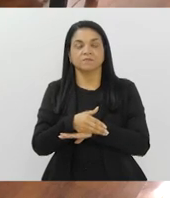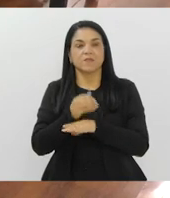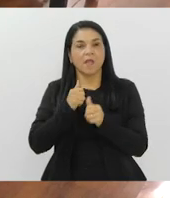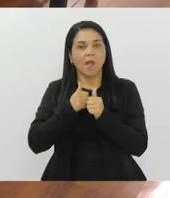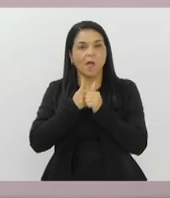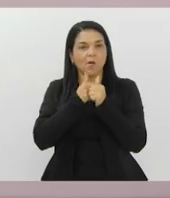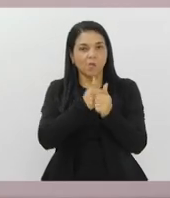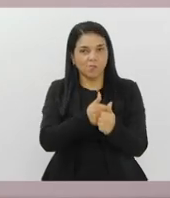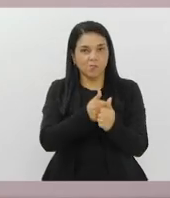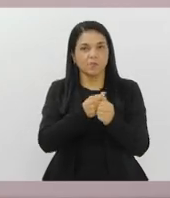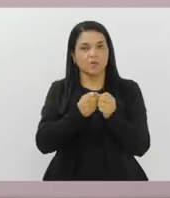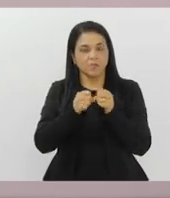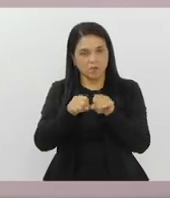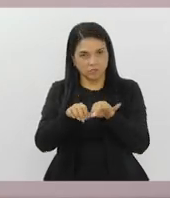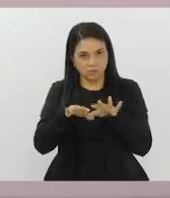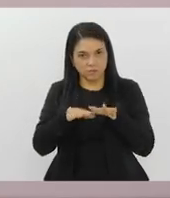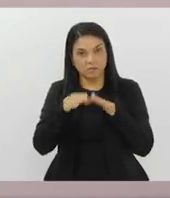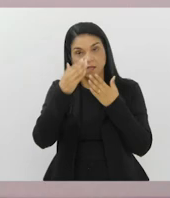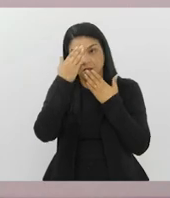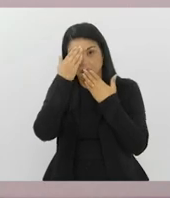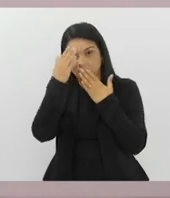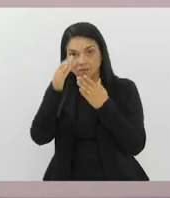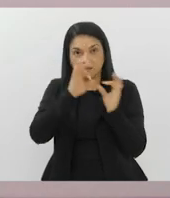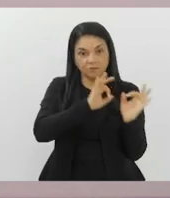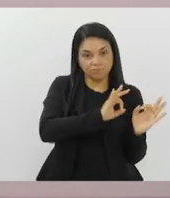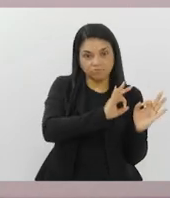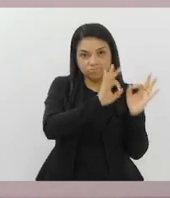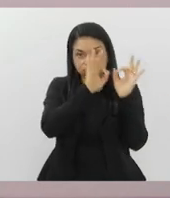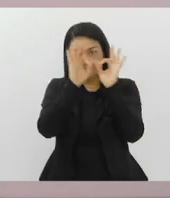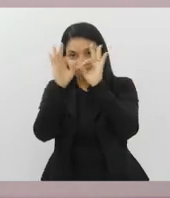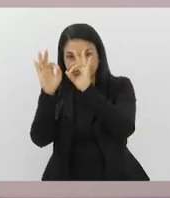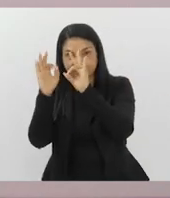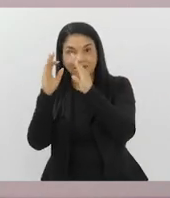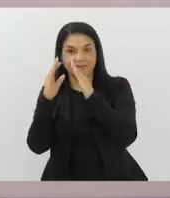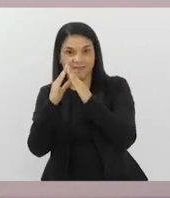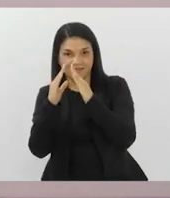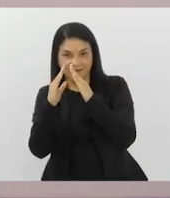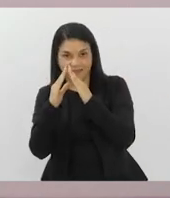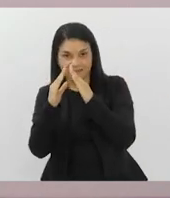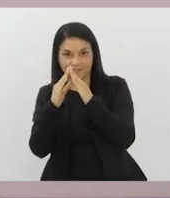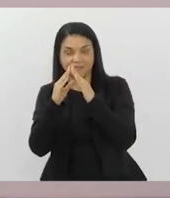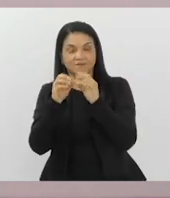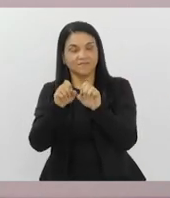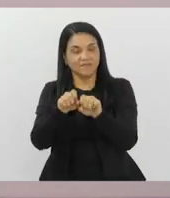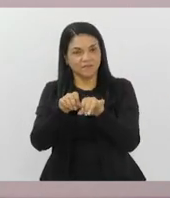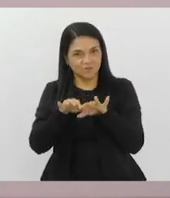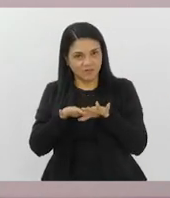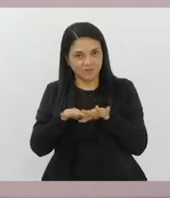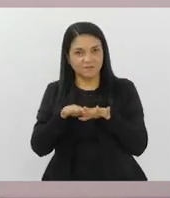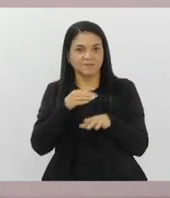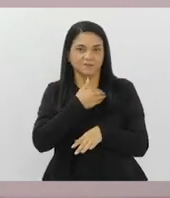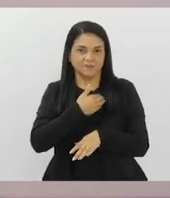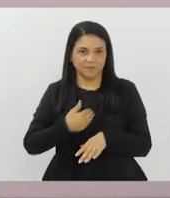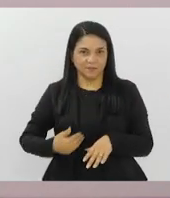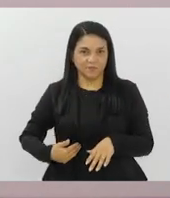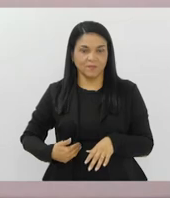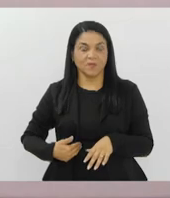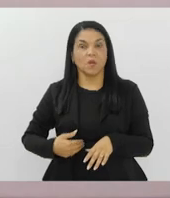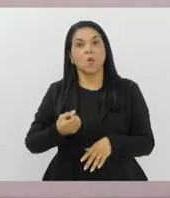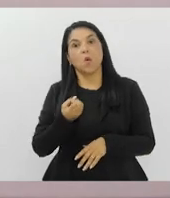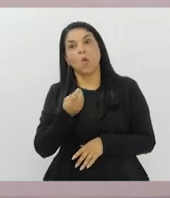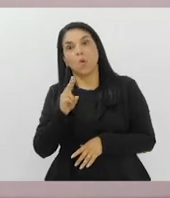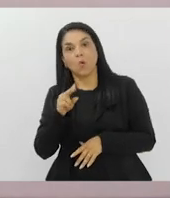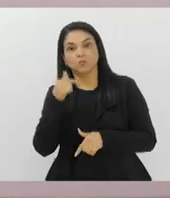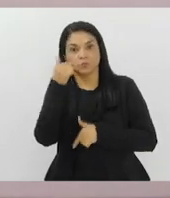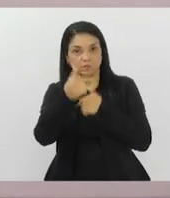acompanharam essa audiência. Agradeço também a quem está acompanhando de casa a audiência pública, né? Não, de casa ou do